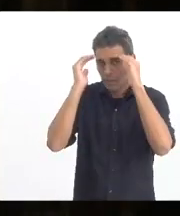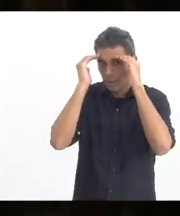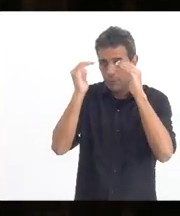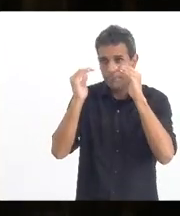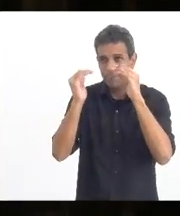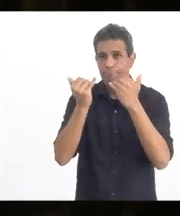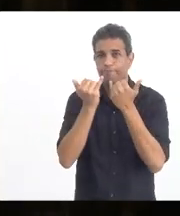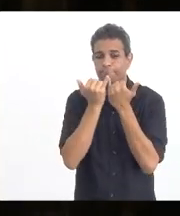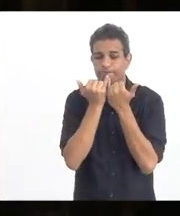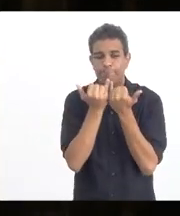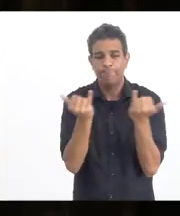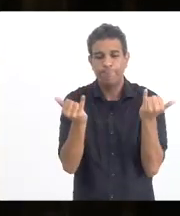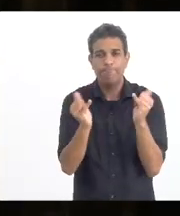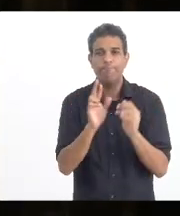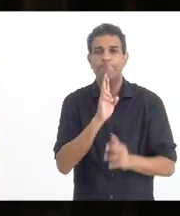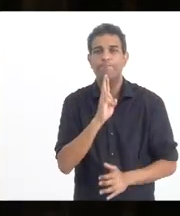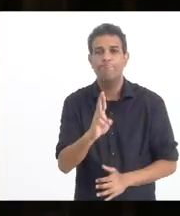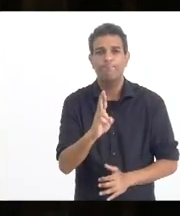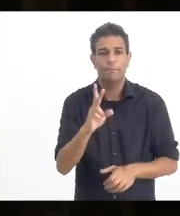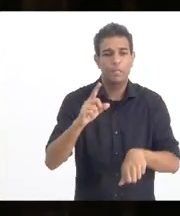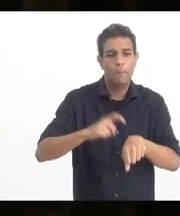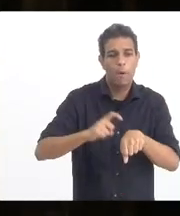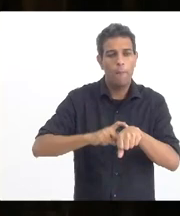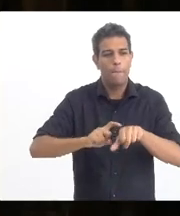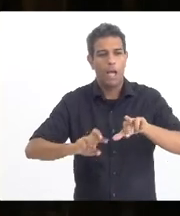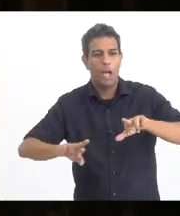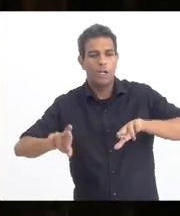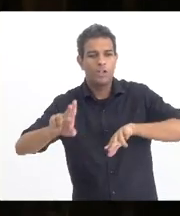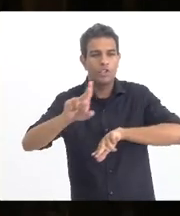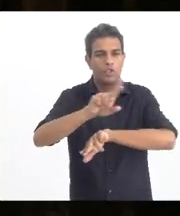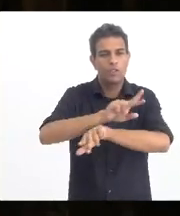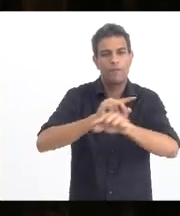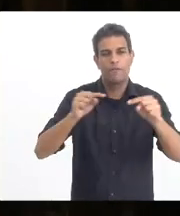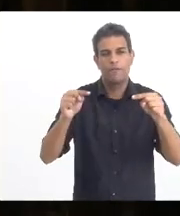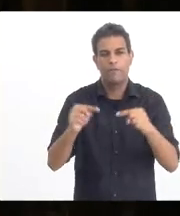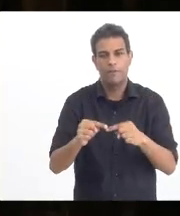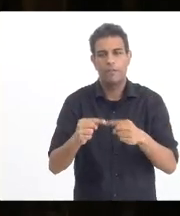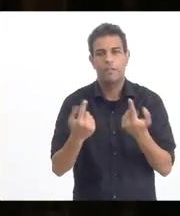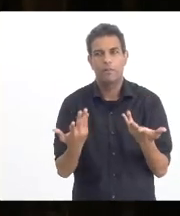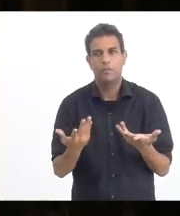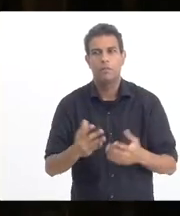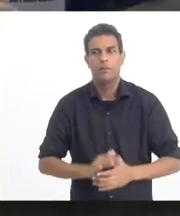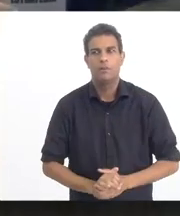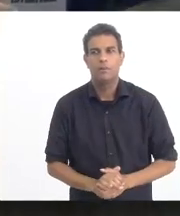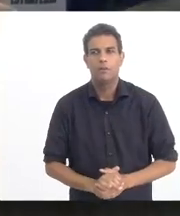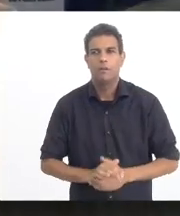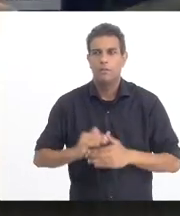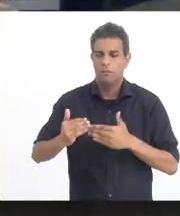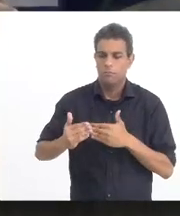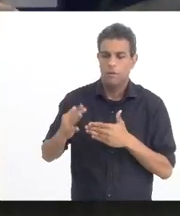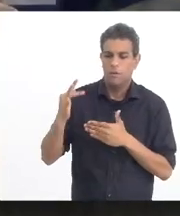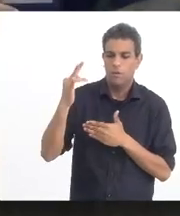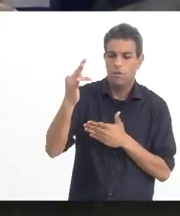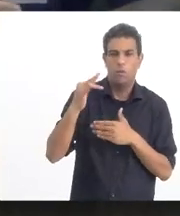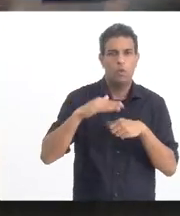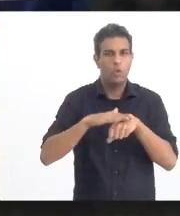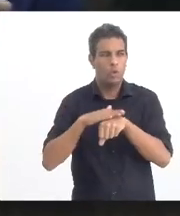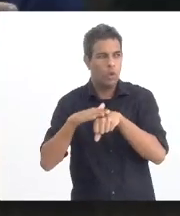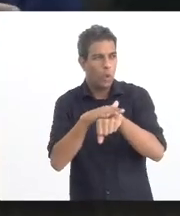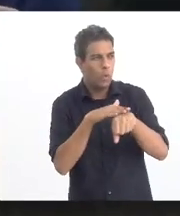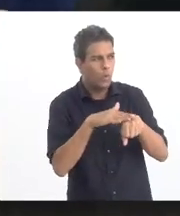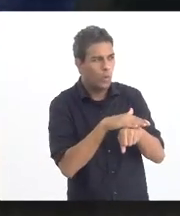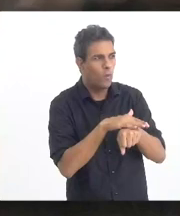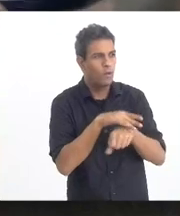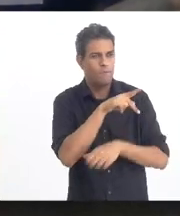lhe pedir desculpas, eu não tenho como responder situações diferentes aqui, eu precisava calcular. E, posteriormente, a gente pode conversar.